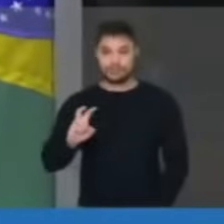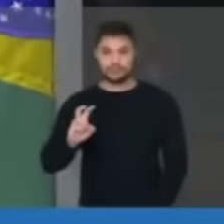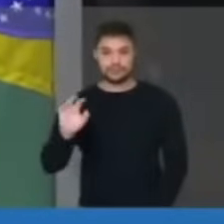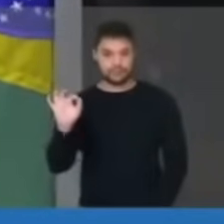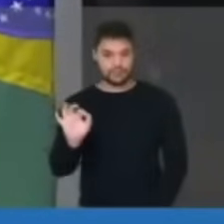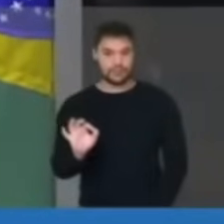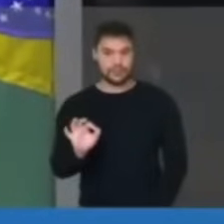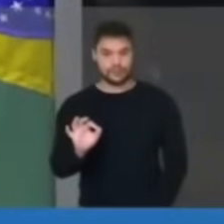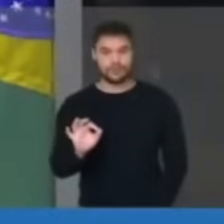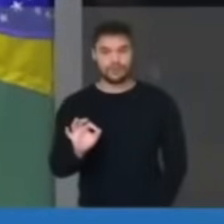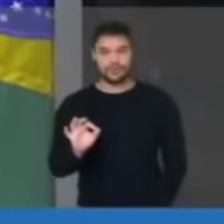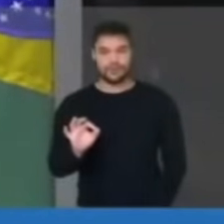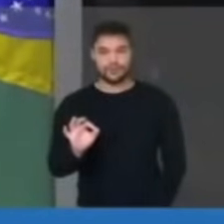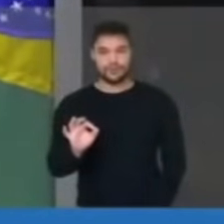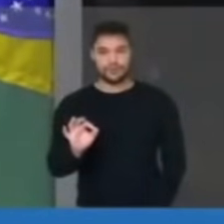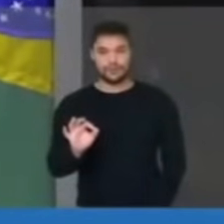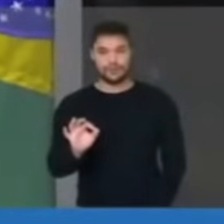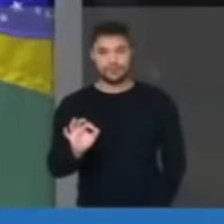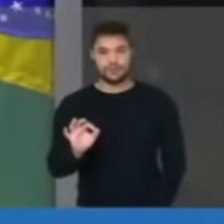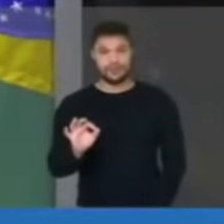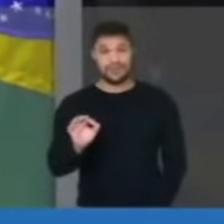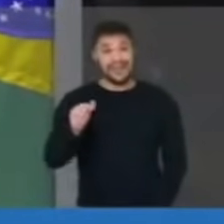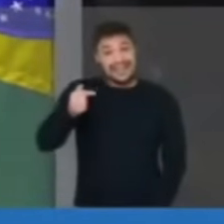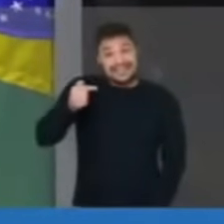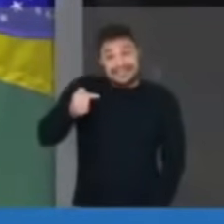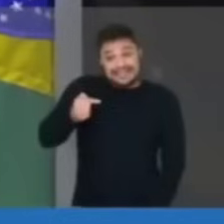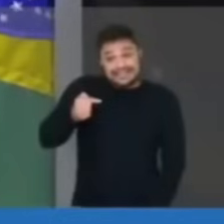10,5%. São